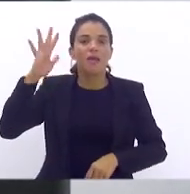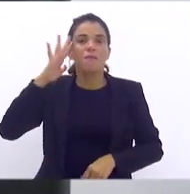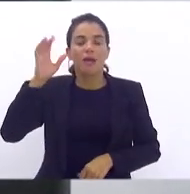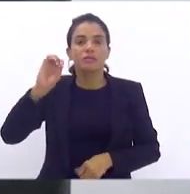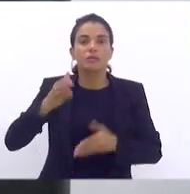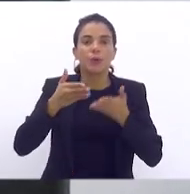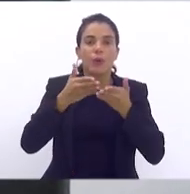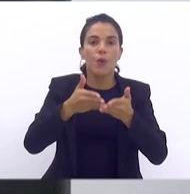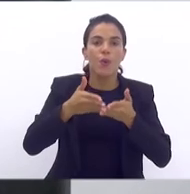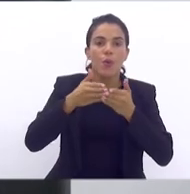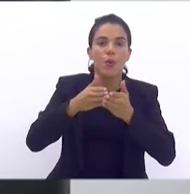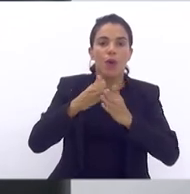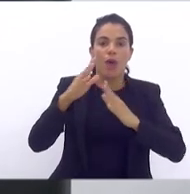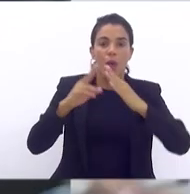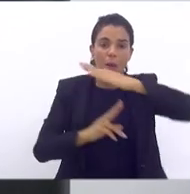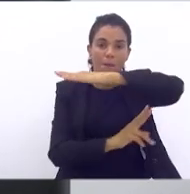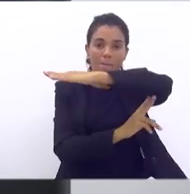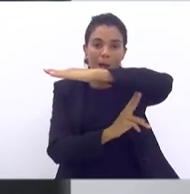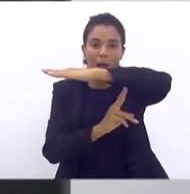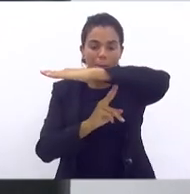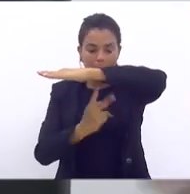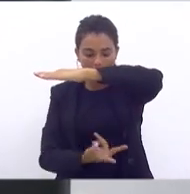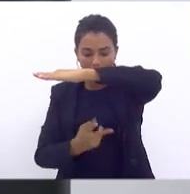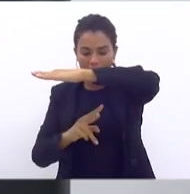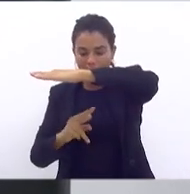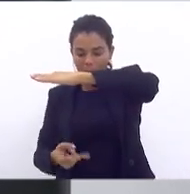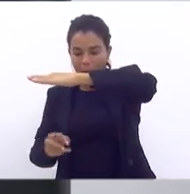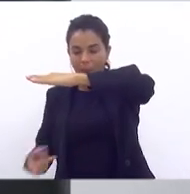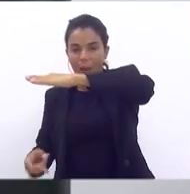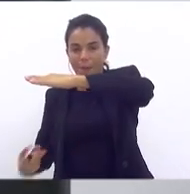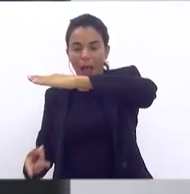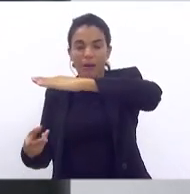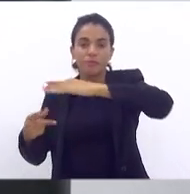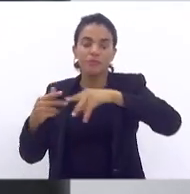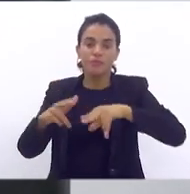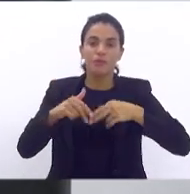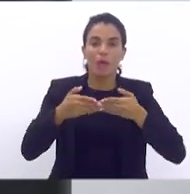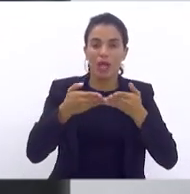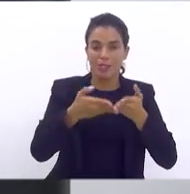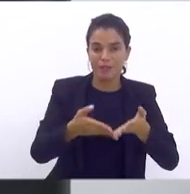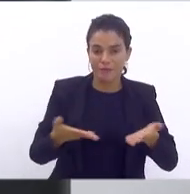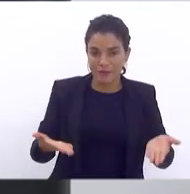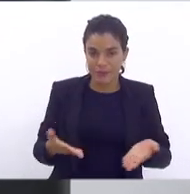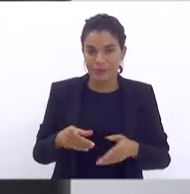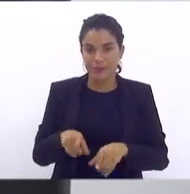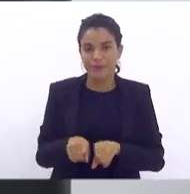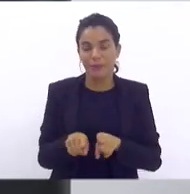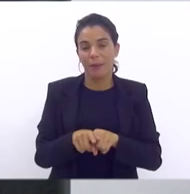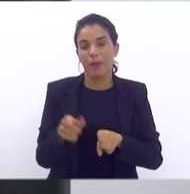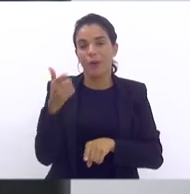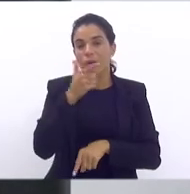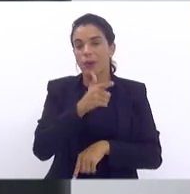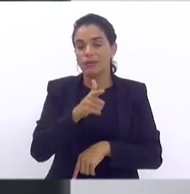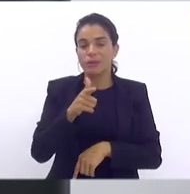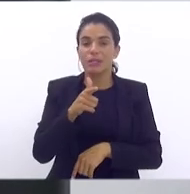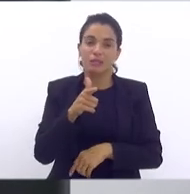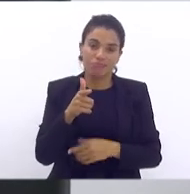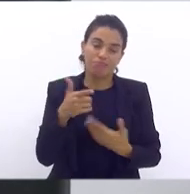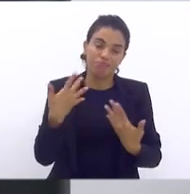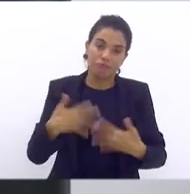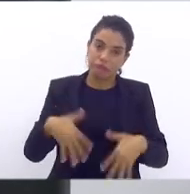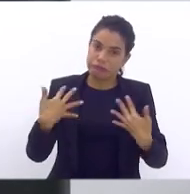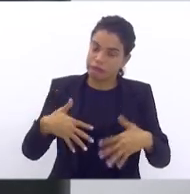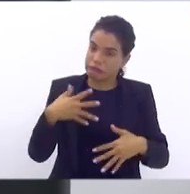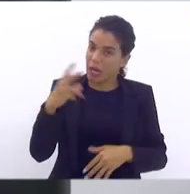ponte e um carro daqueles cai na água. O desespero que acontecer e, principalmente, alcançando uma proporção imensa